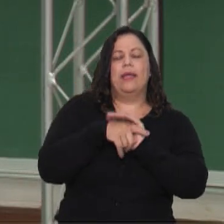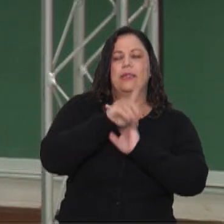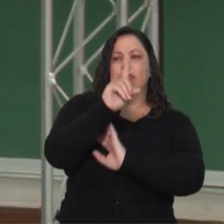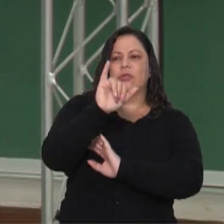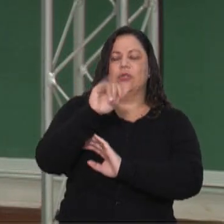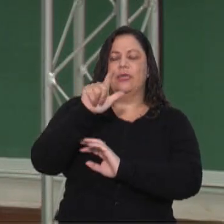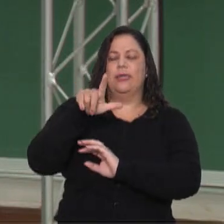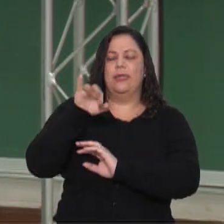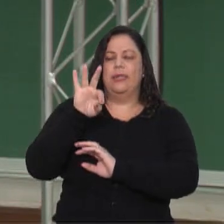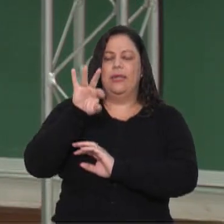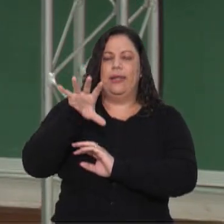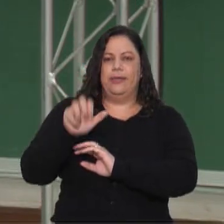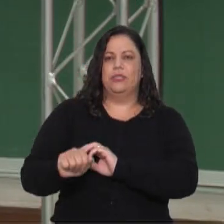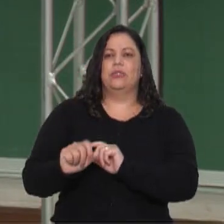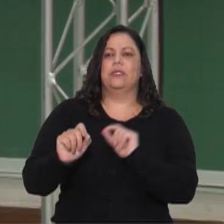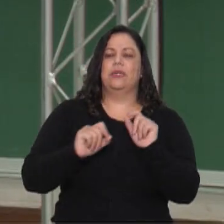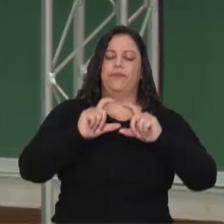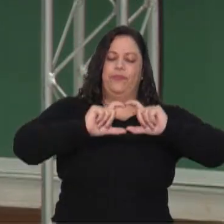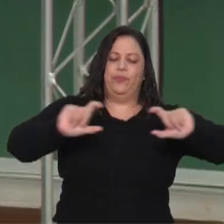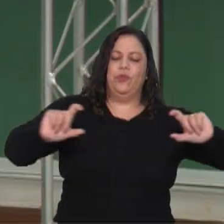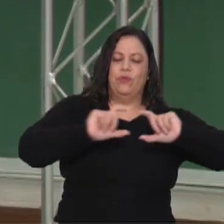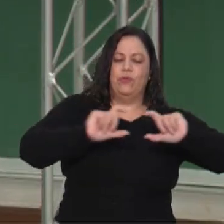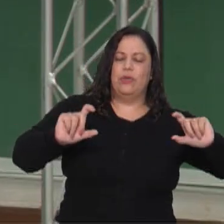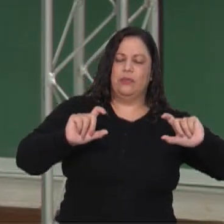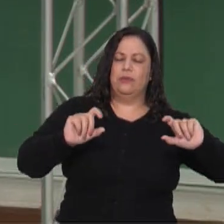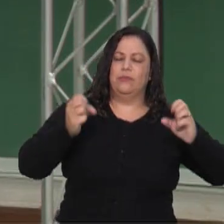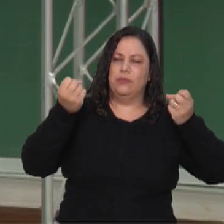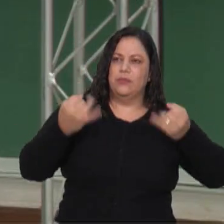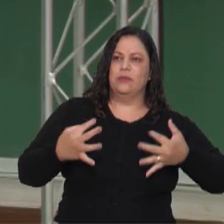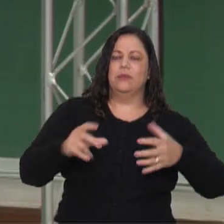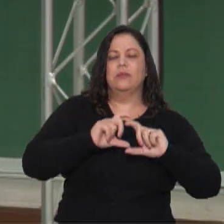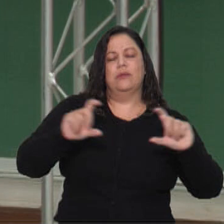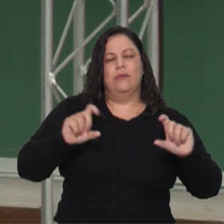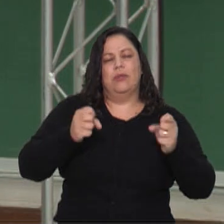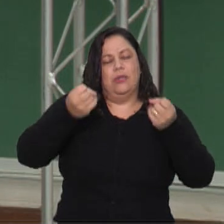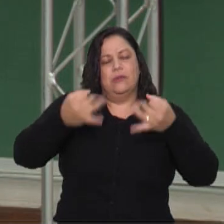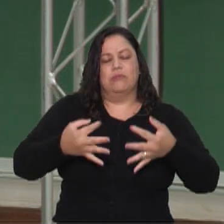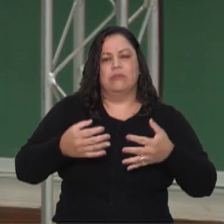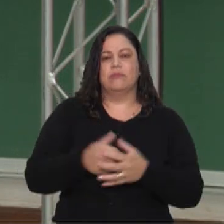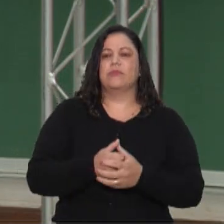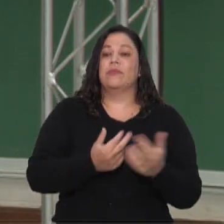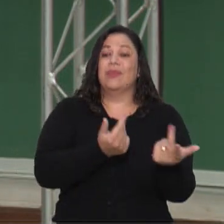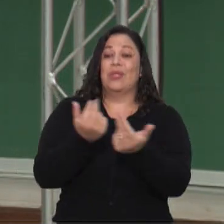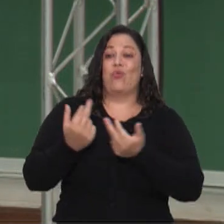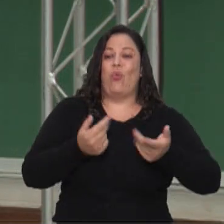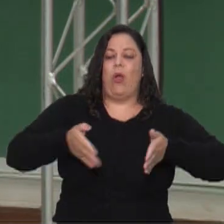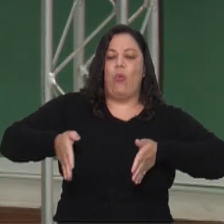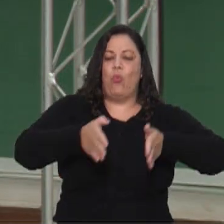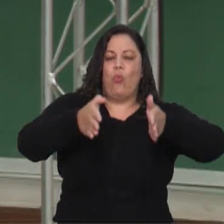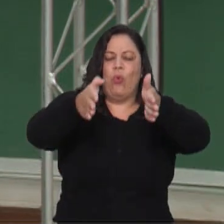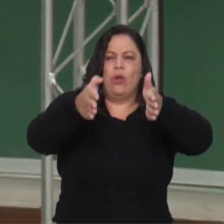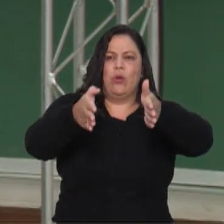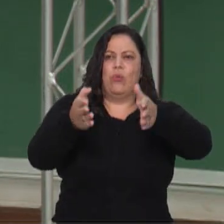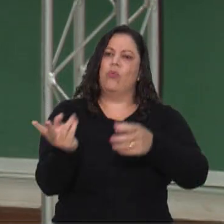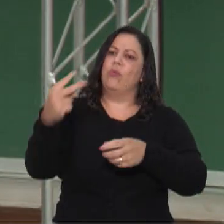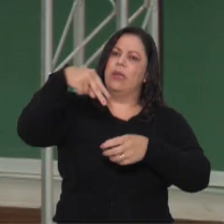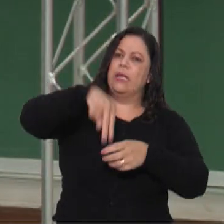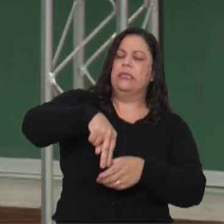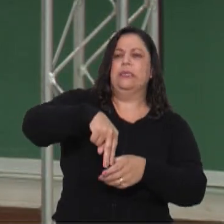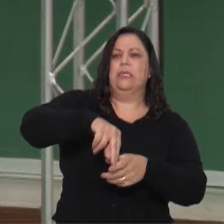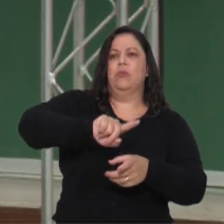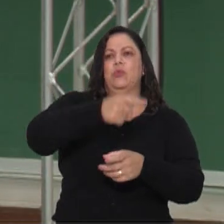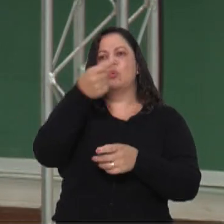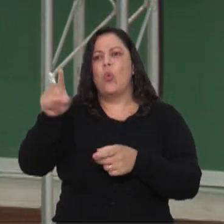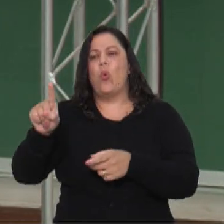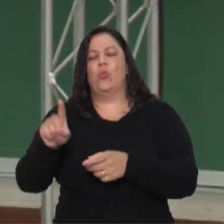fragmento 49A é o mais utilizado para falar disso. No mesmo rio, entramos e não entramos,